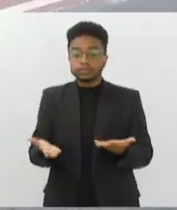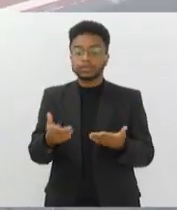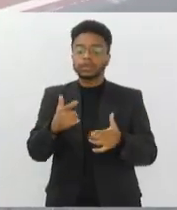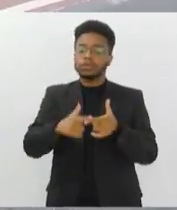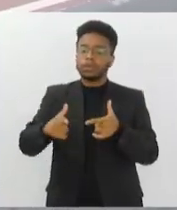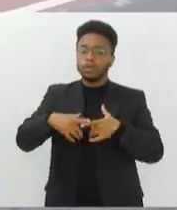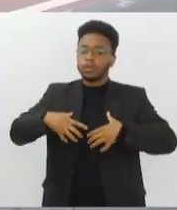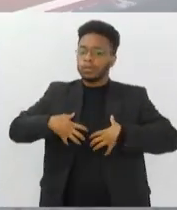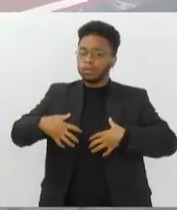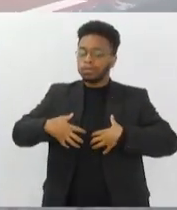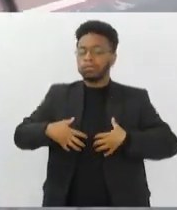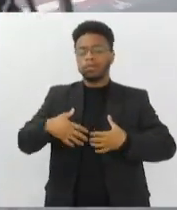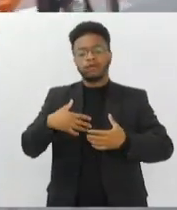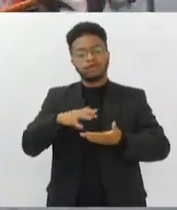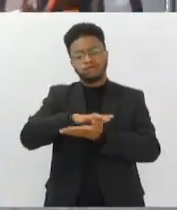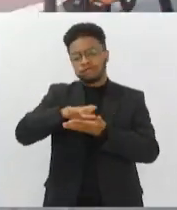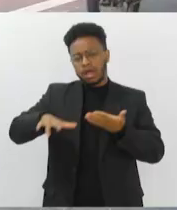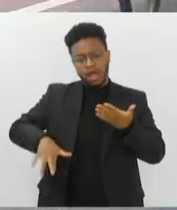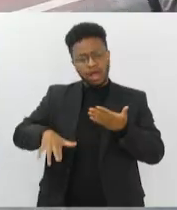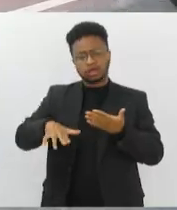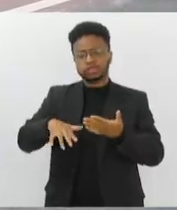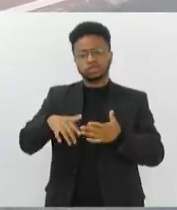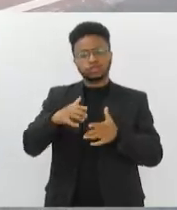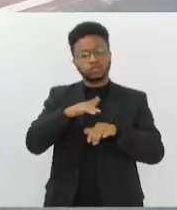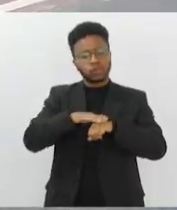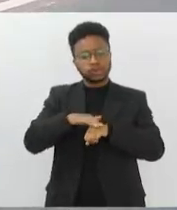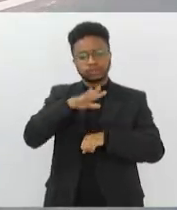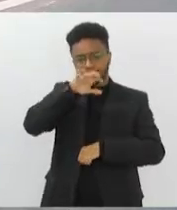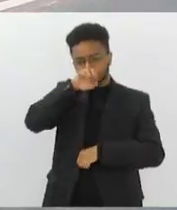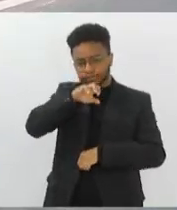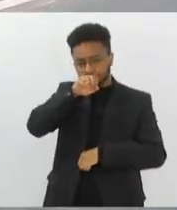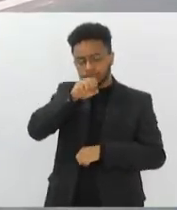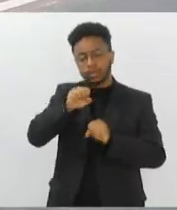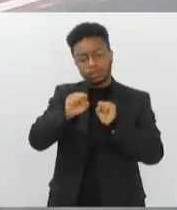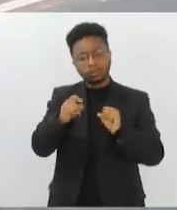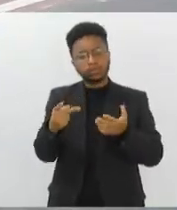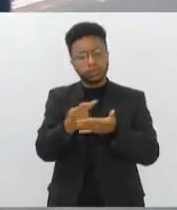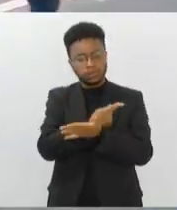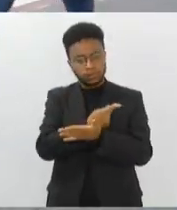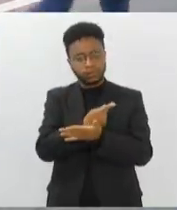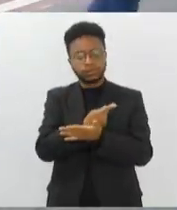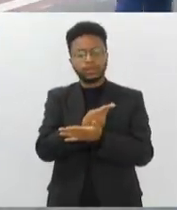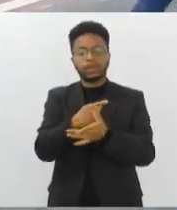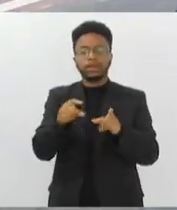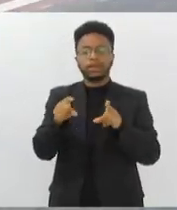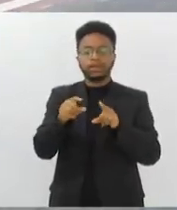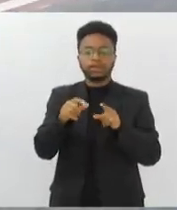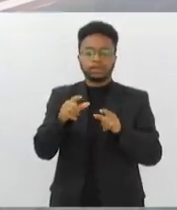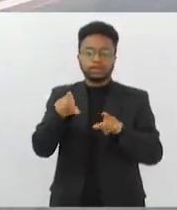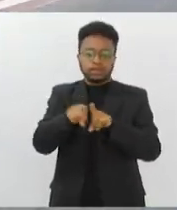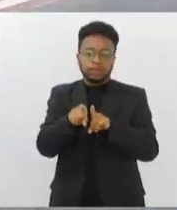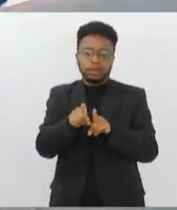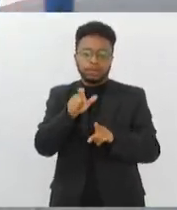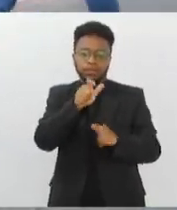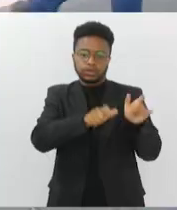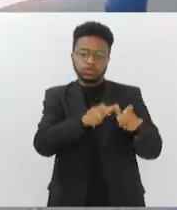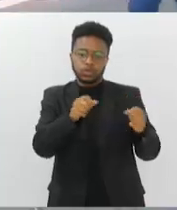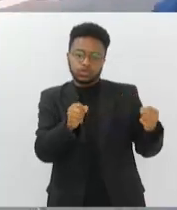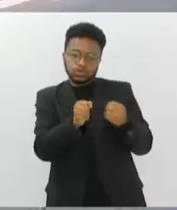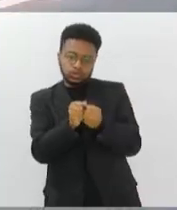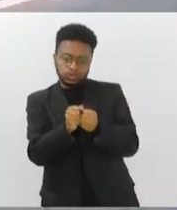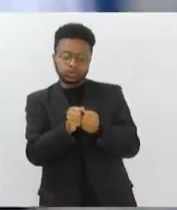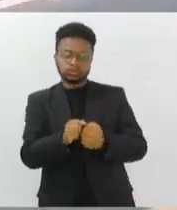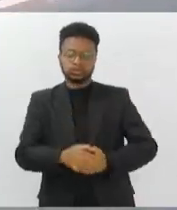enfisema, bronquite, doenças respiratórias altas, rinite, pode ser causado e gerado no paciente passivo, né? No